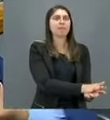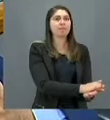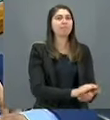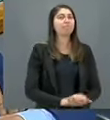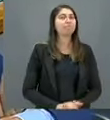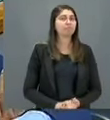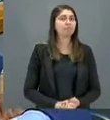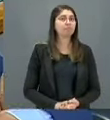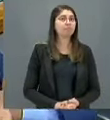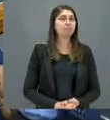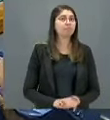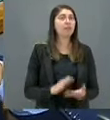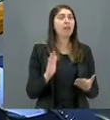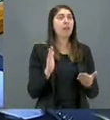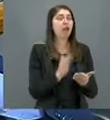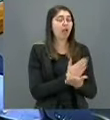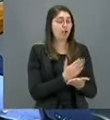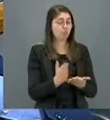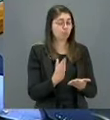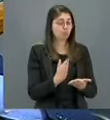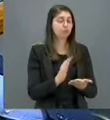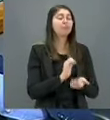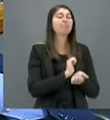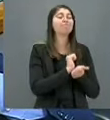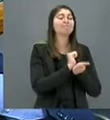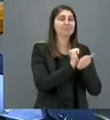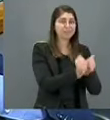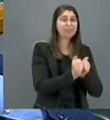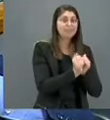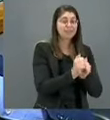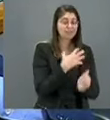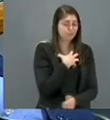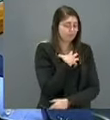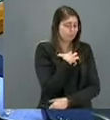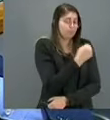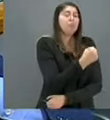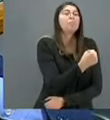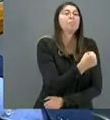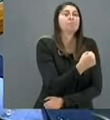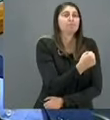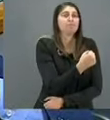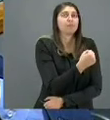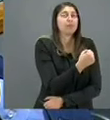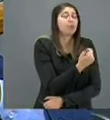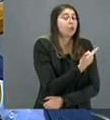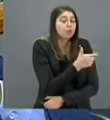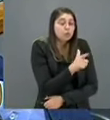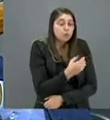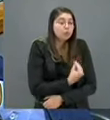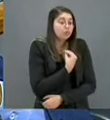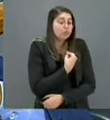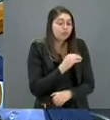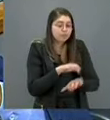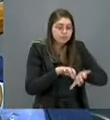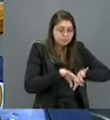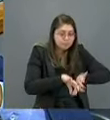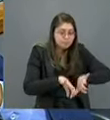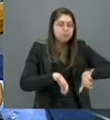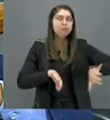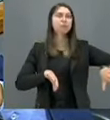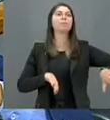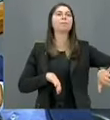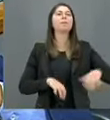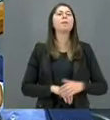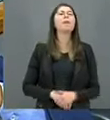Outros se tornaram escravos, se suicidaram e outros foram isolados. Quem